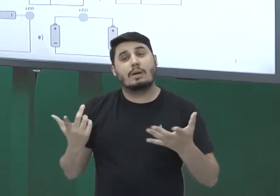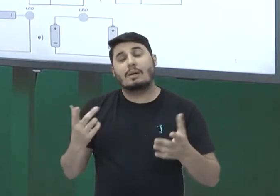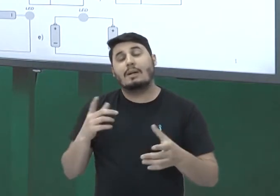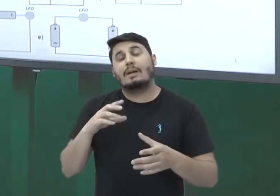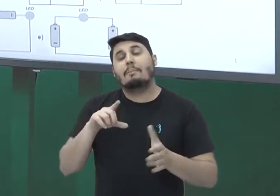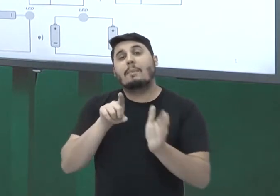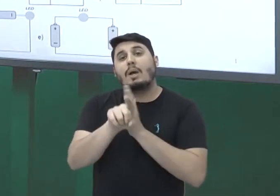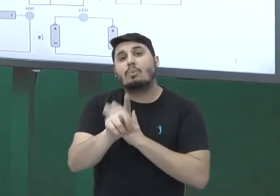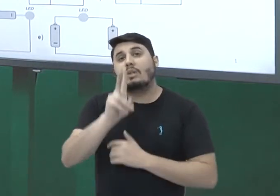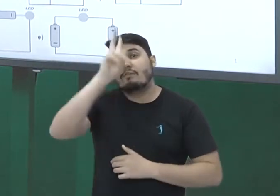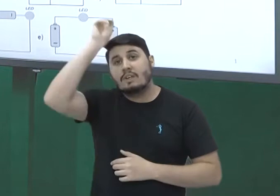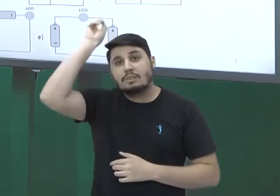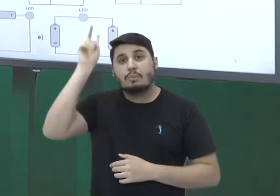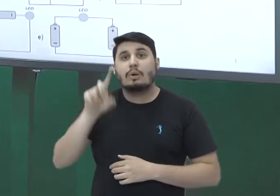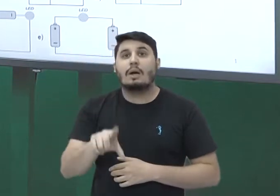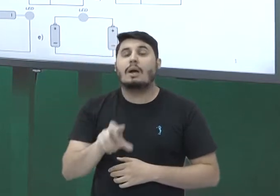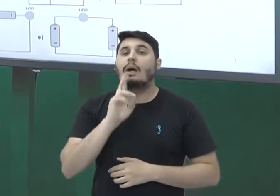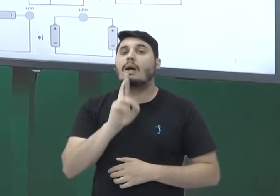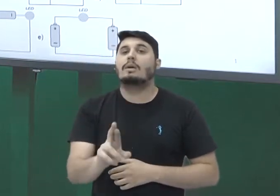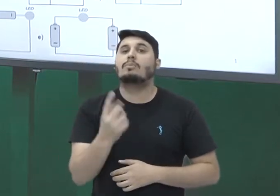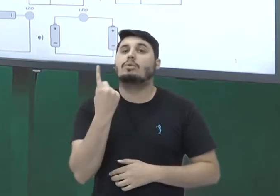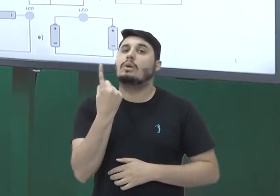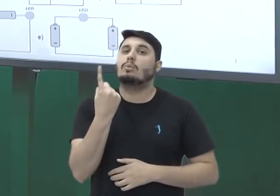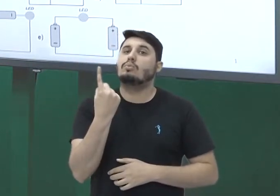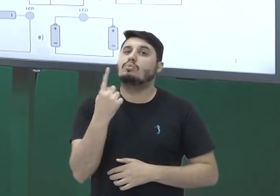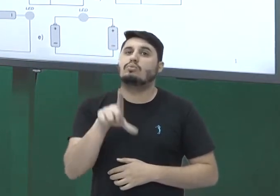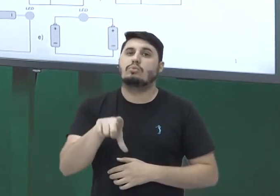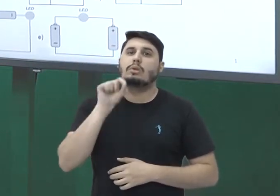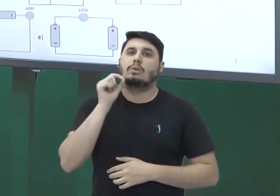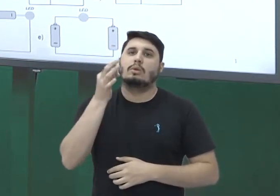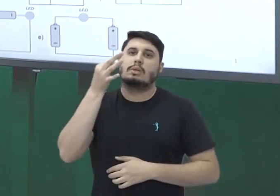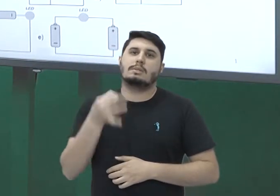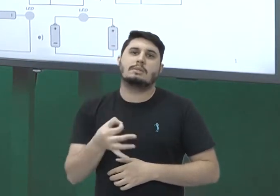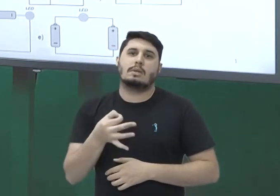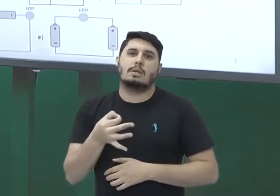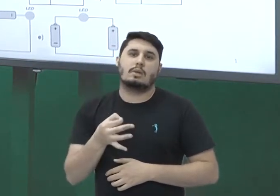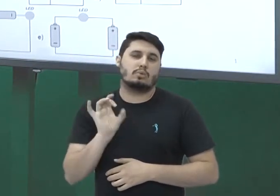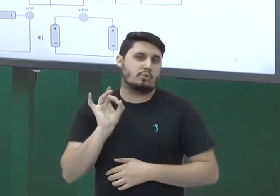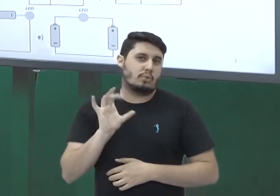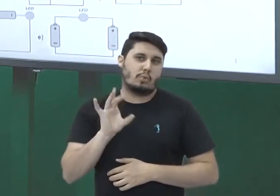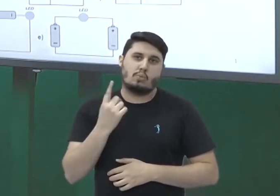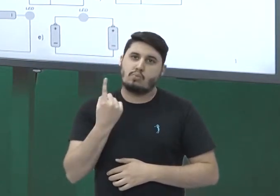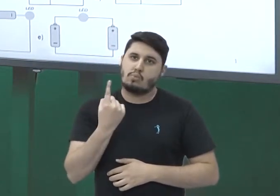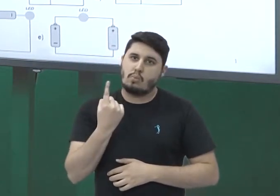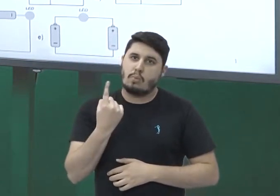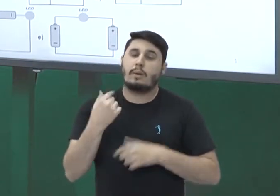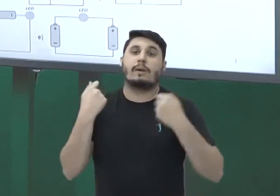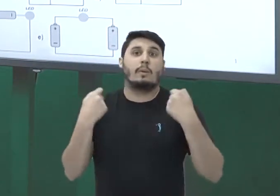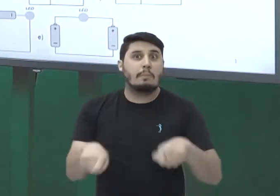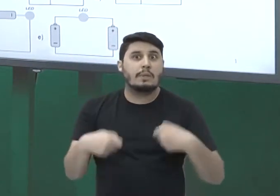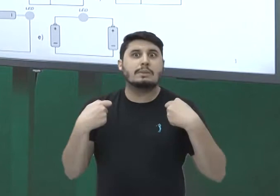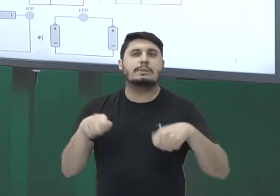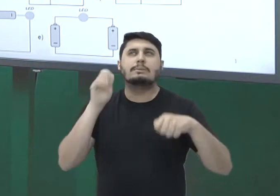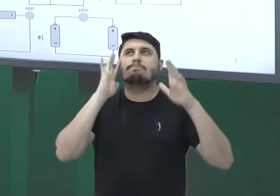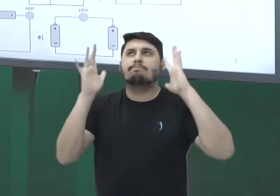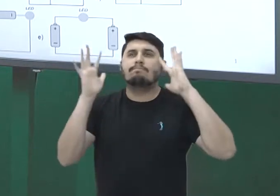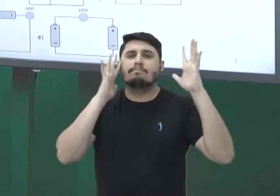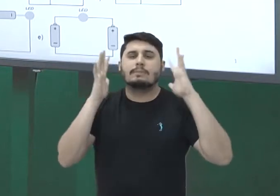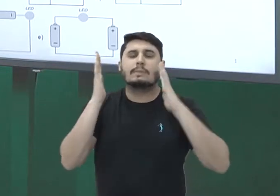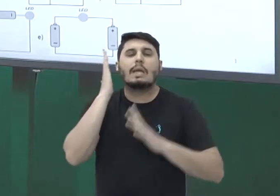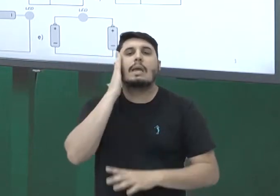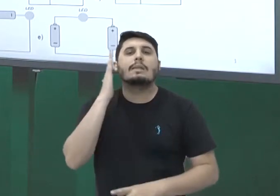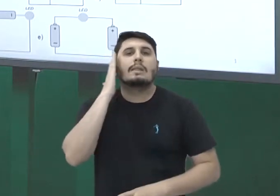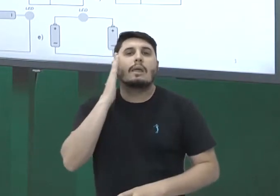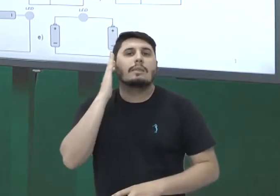Tá certo? Então você deve imaginar que apenas uma única configuração dessas está correta. E a gente precisa entender